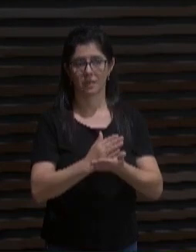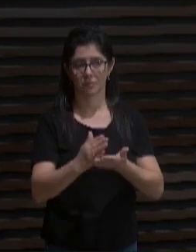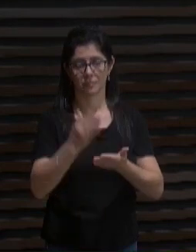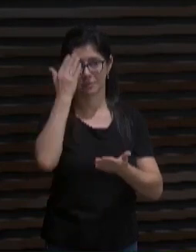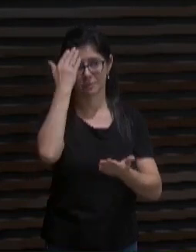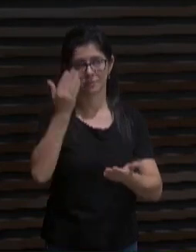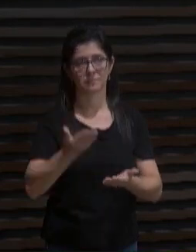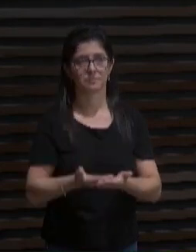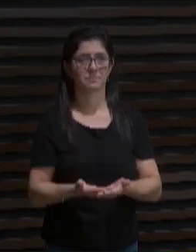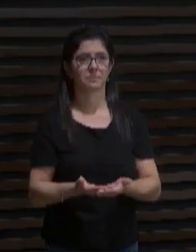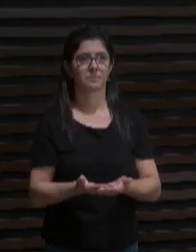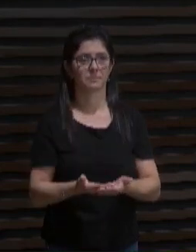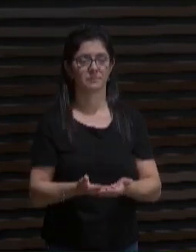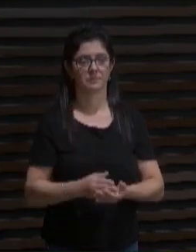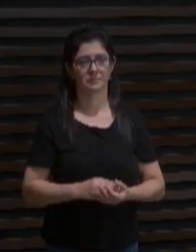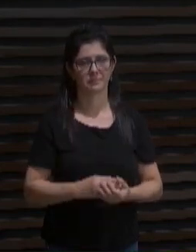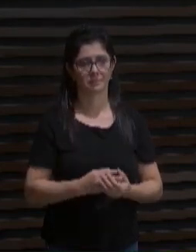sua.